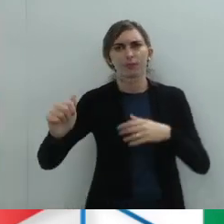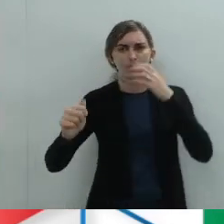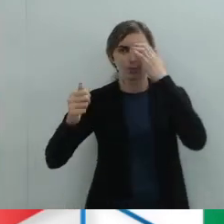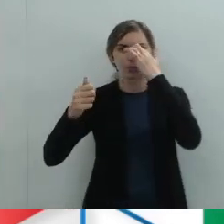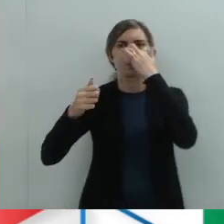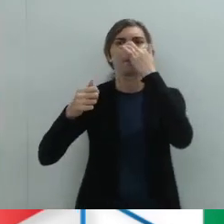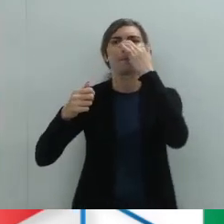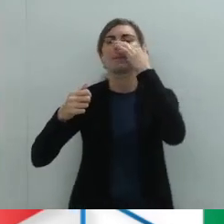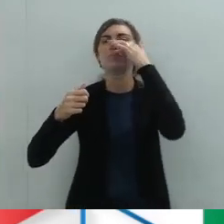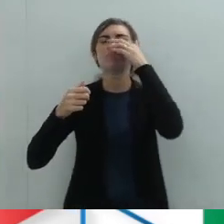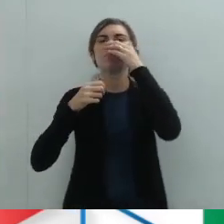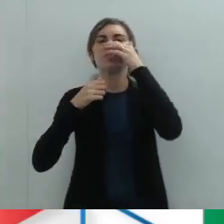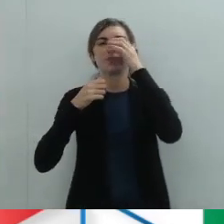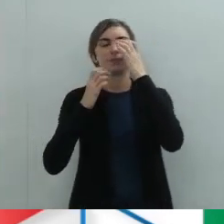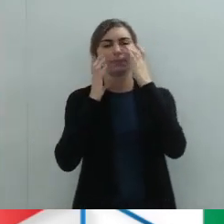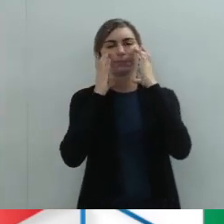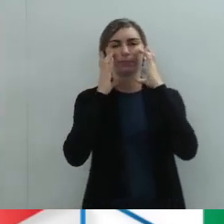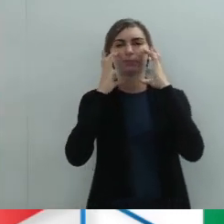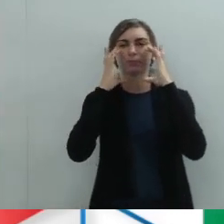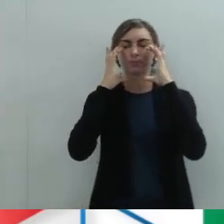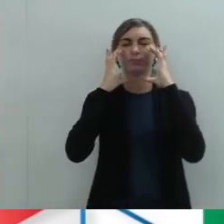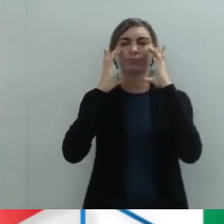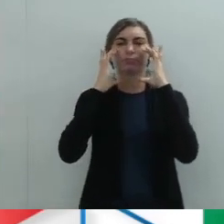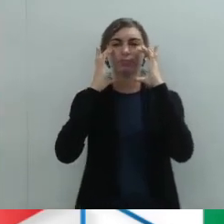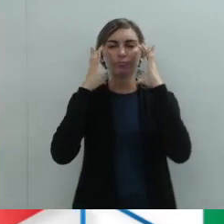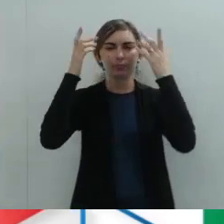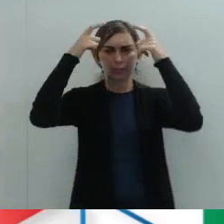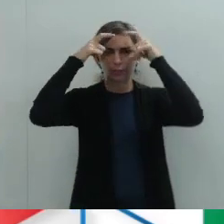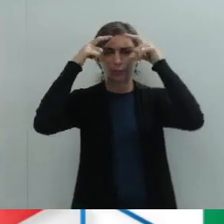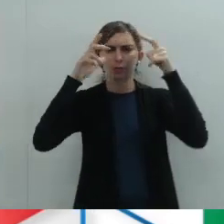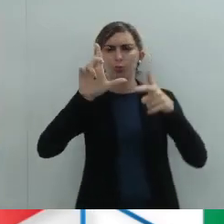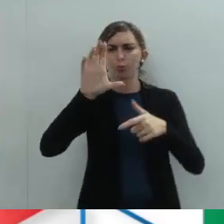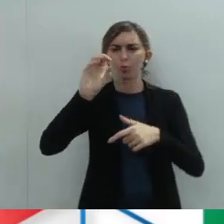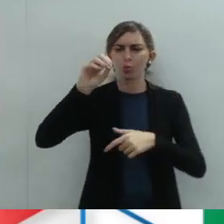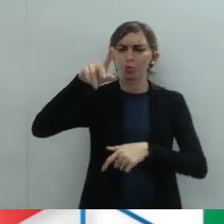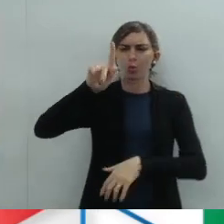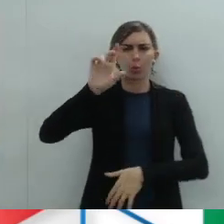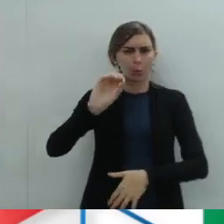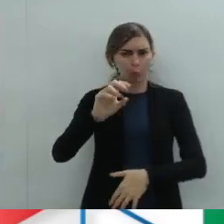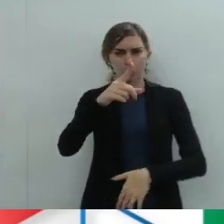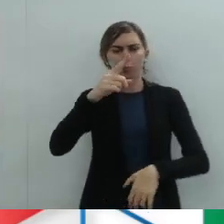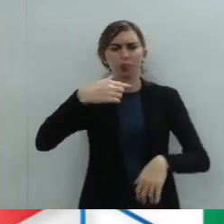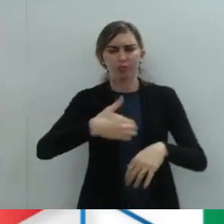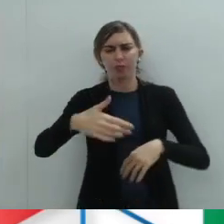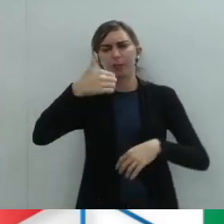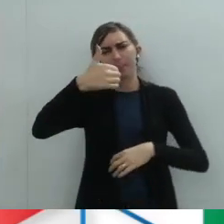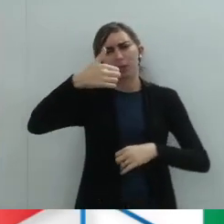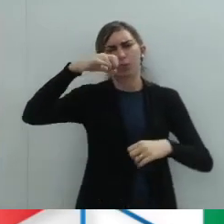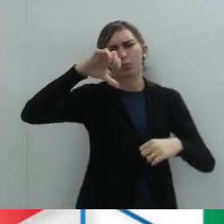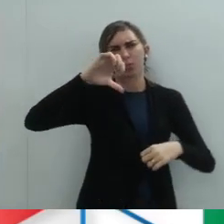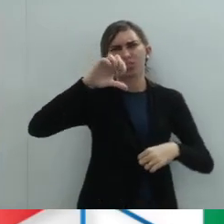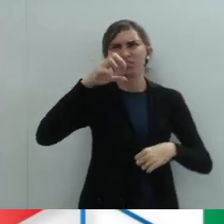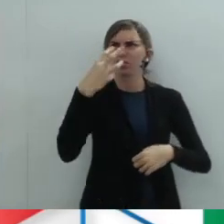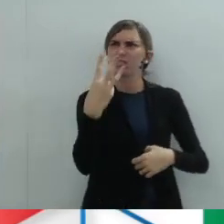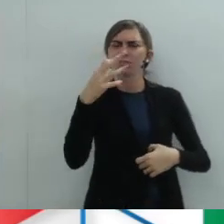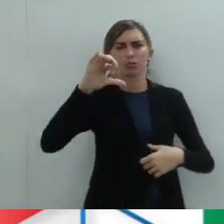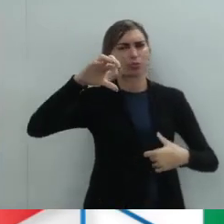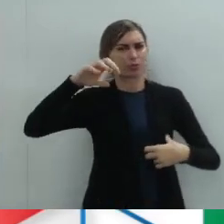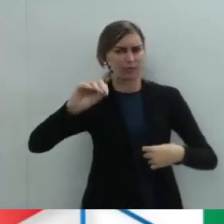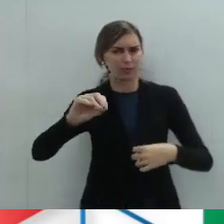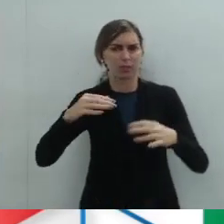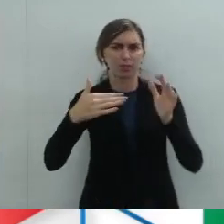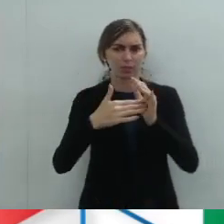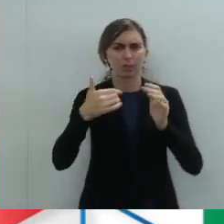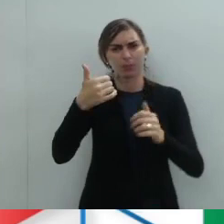África, Reino de Congo, que vai de 1390 até 1914, né? Construiu um local onde